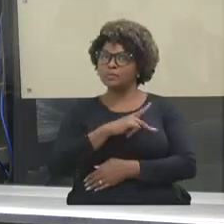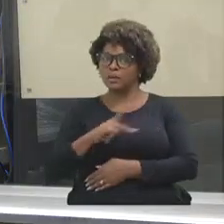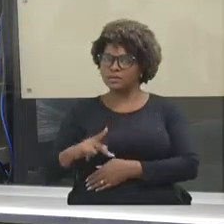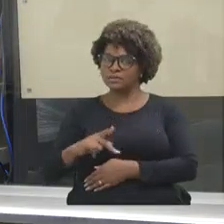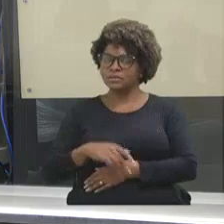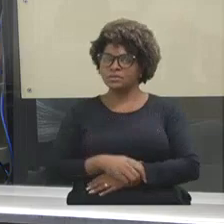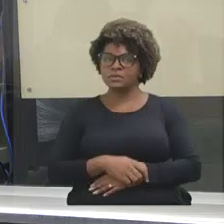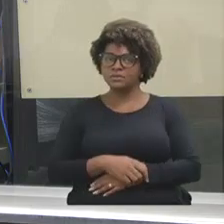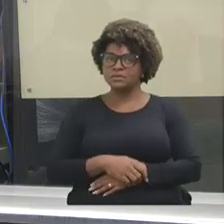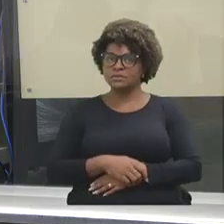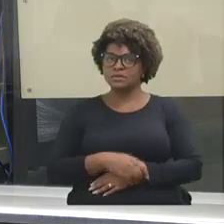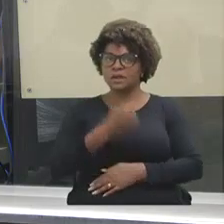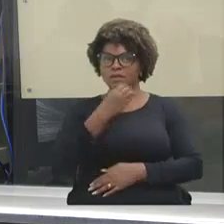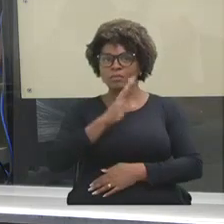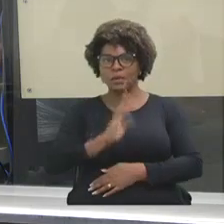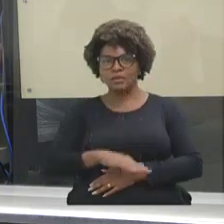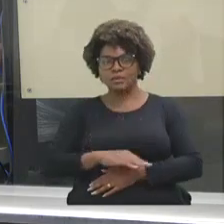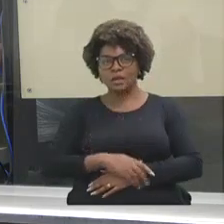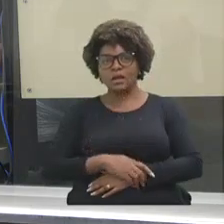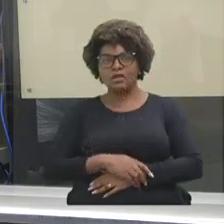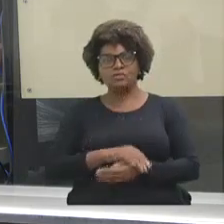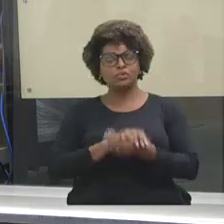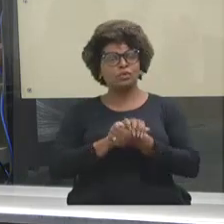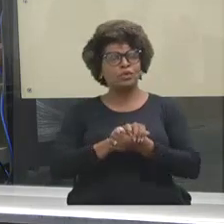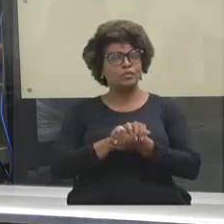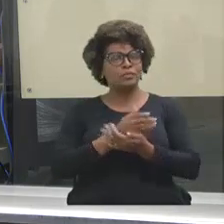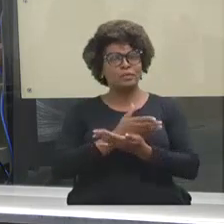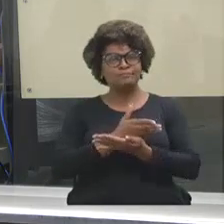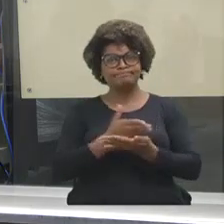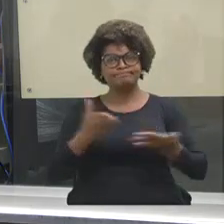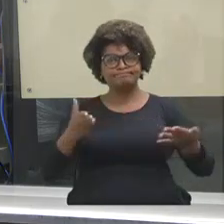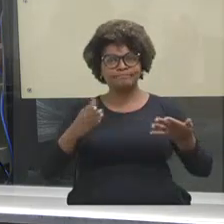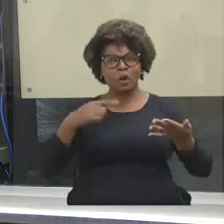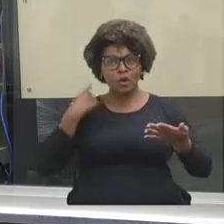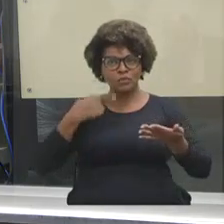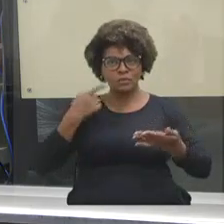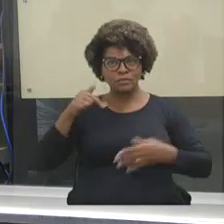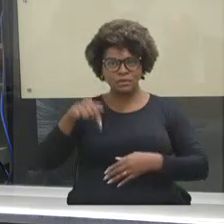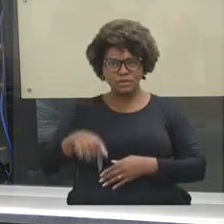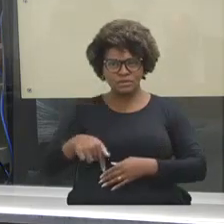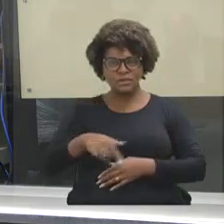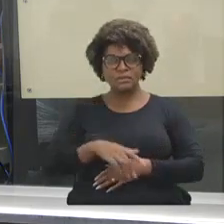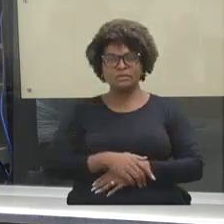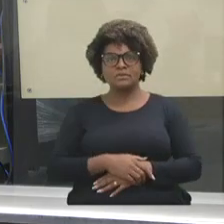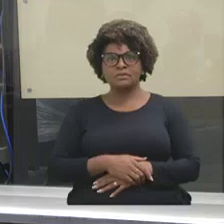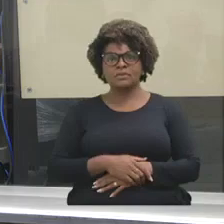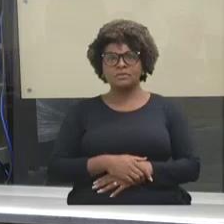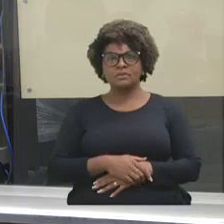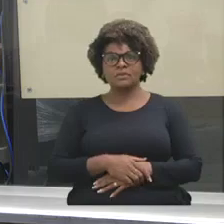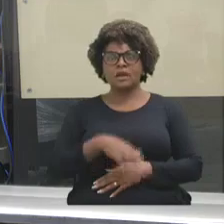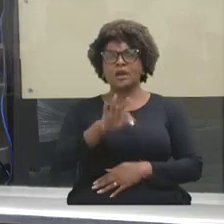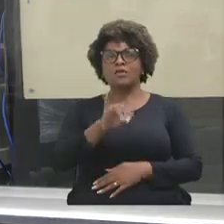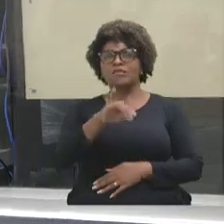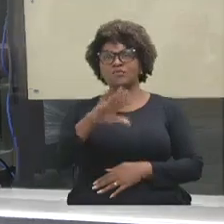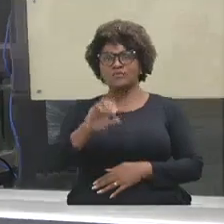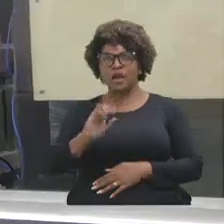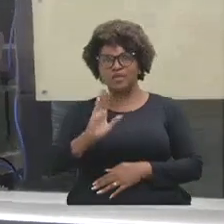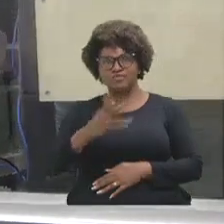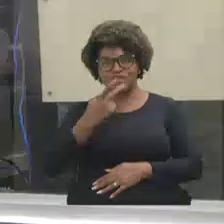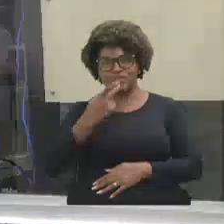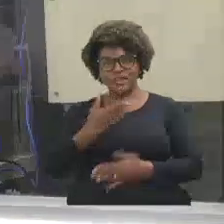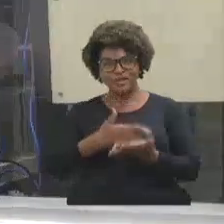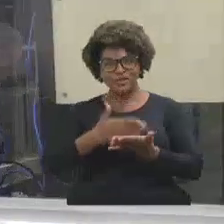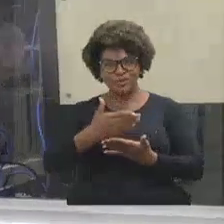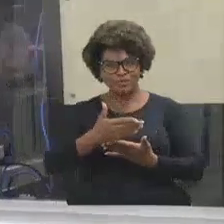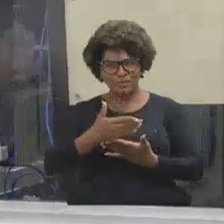novamente em nome Doutor Wilson complementar todos os deputados né que estão aqui ainda o Fábio já completei no início da